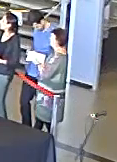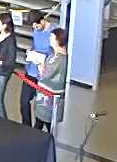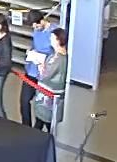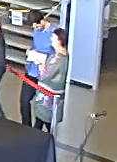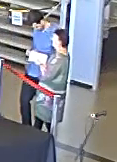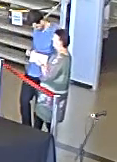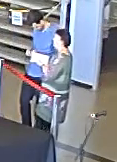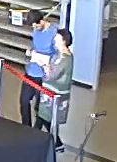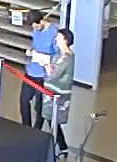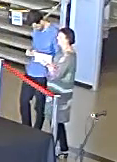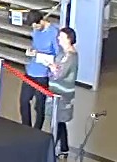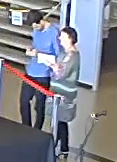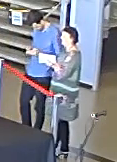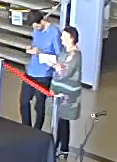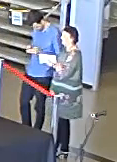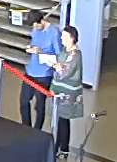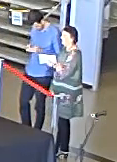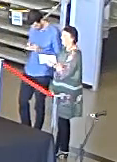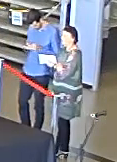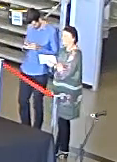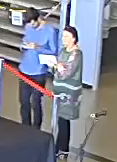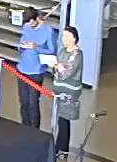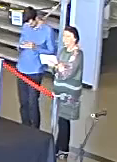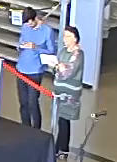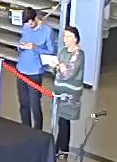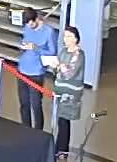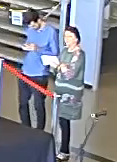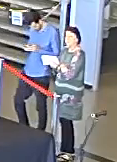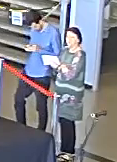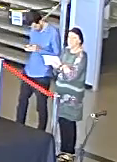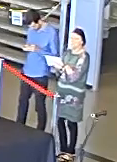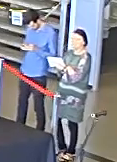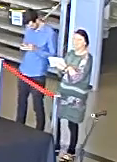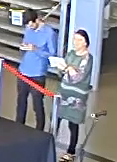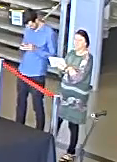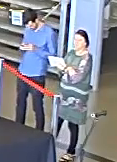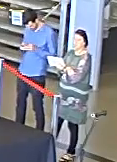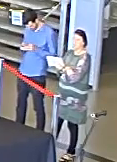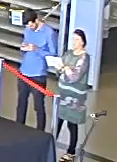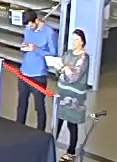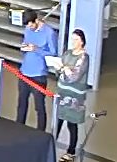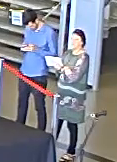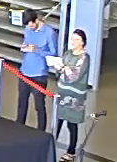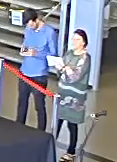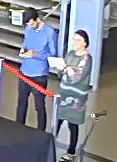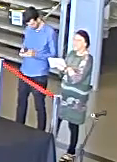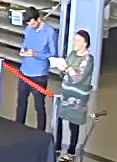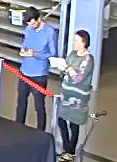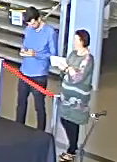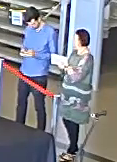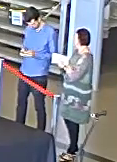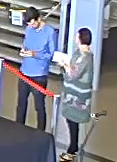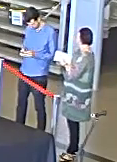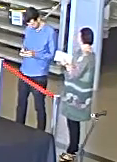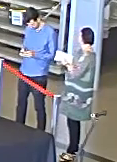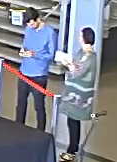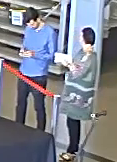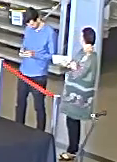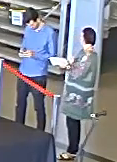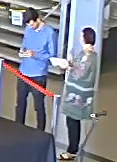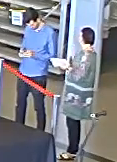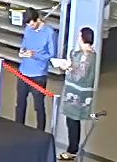requerimentos que tratam desse assunto aqui na Assembleia nós nós pretendemos apresentar aqui durante os debates